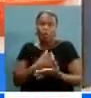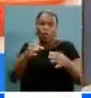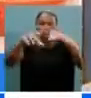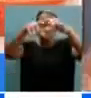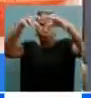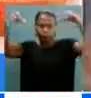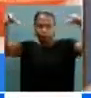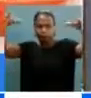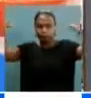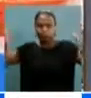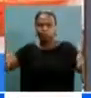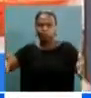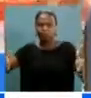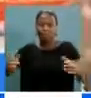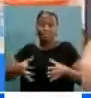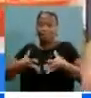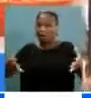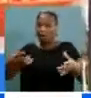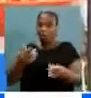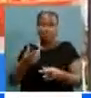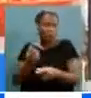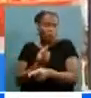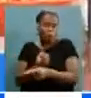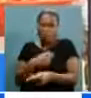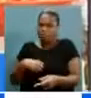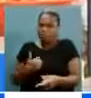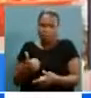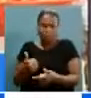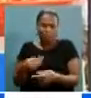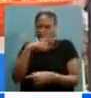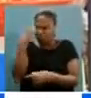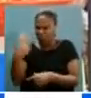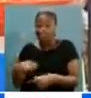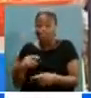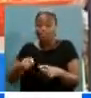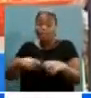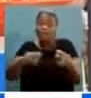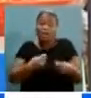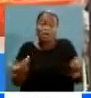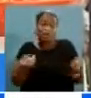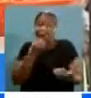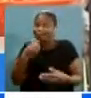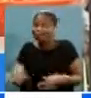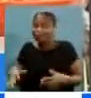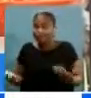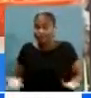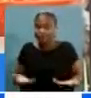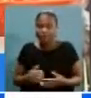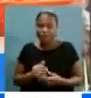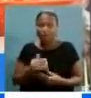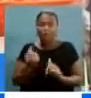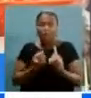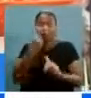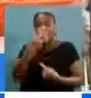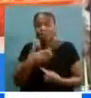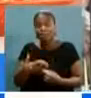contentor. Para verdura, difícil, está estraga descontrolado. Um outro dia, bem, tem uma semana